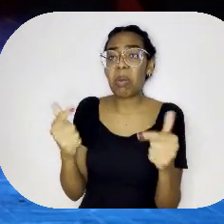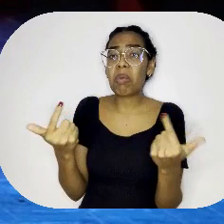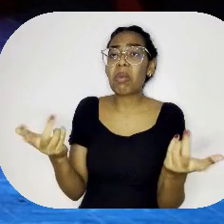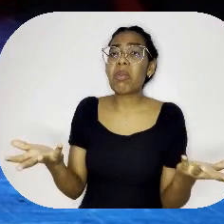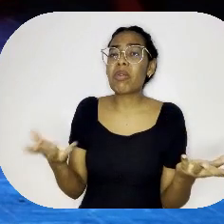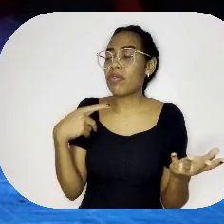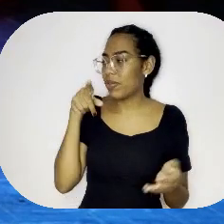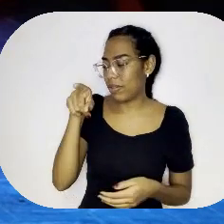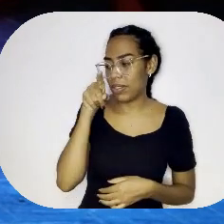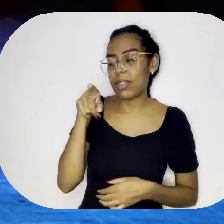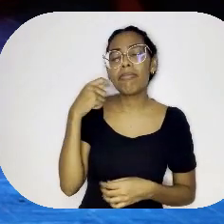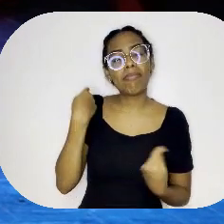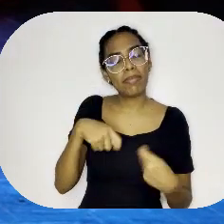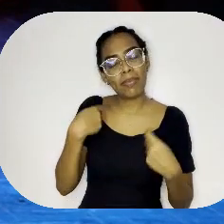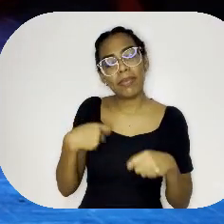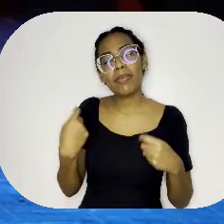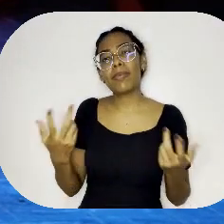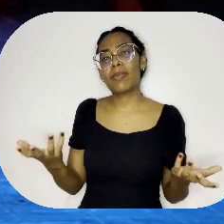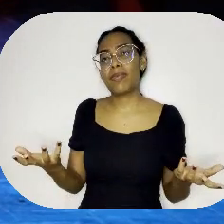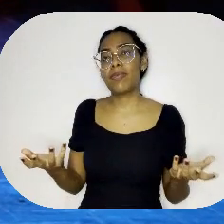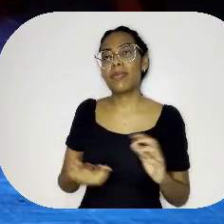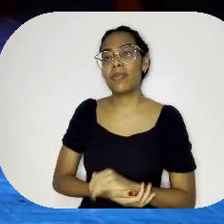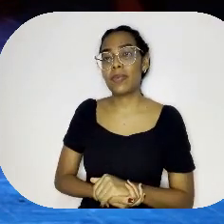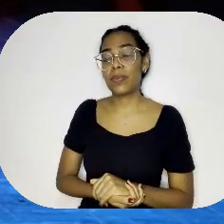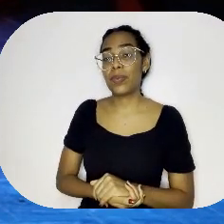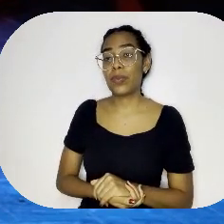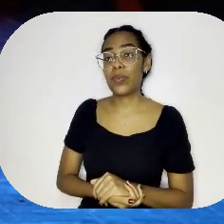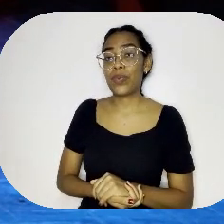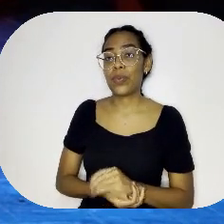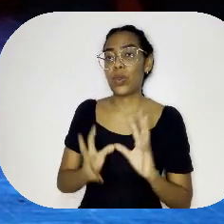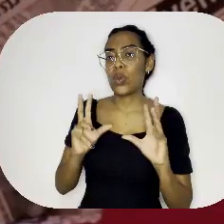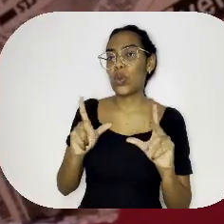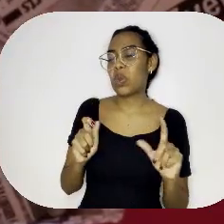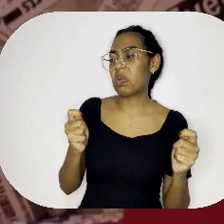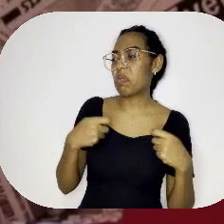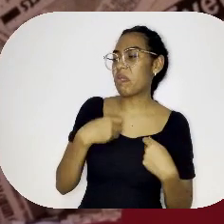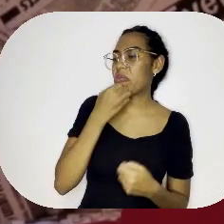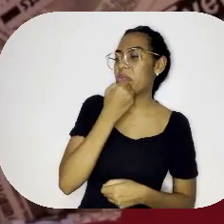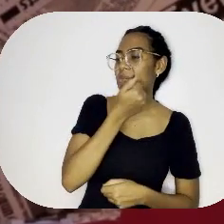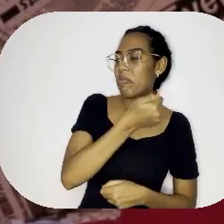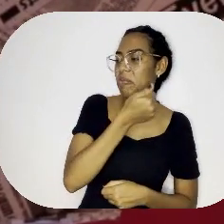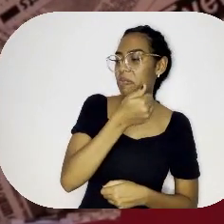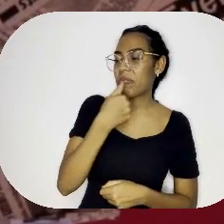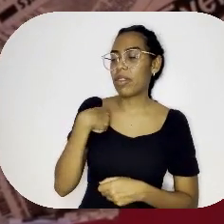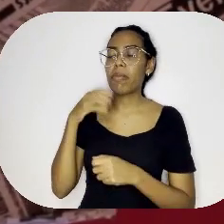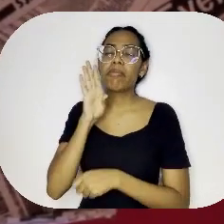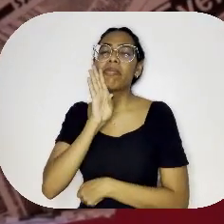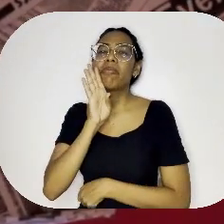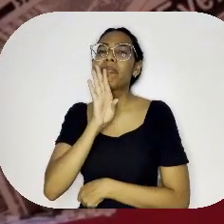pelo bem do patrão e esquecer que está desempregado. Você merece,